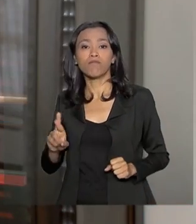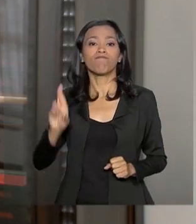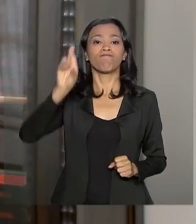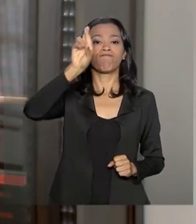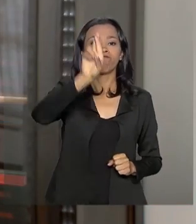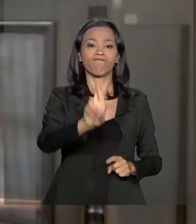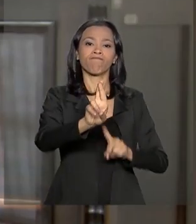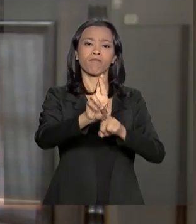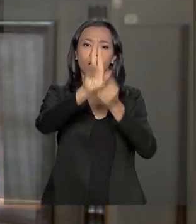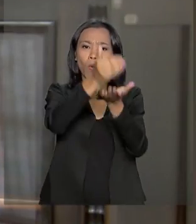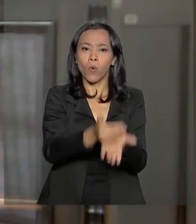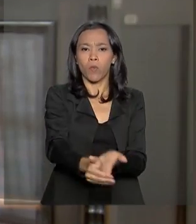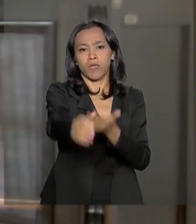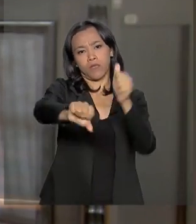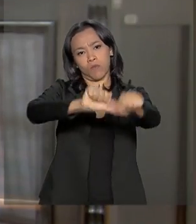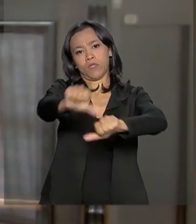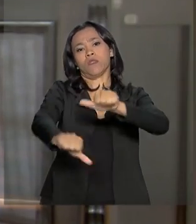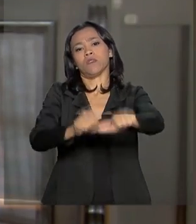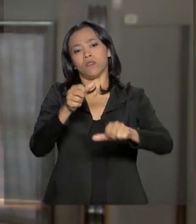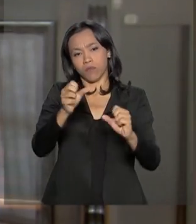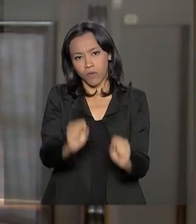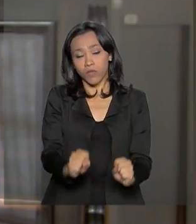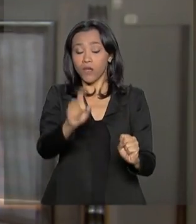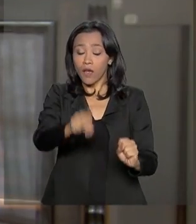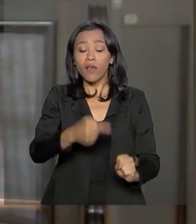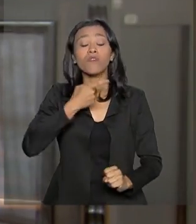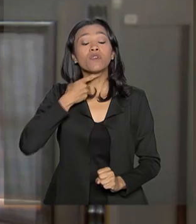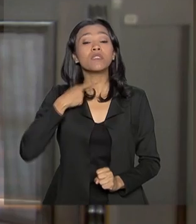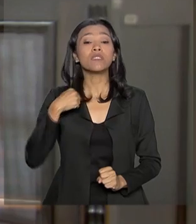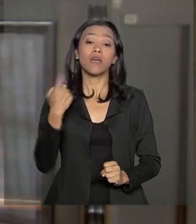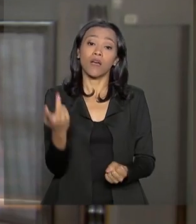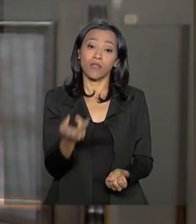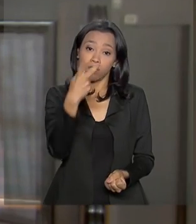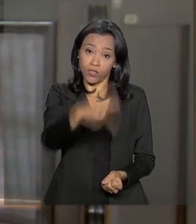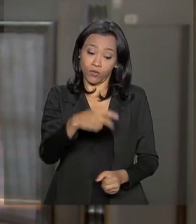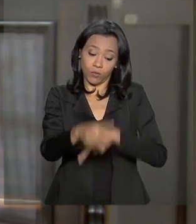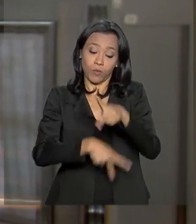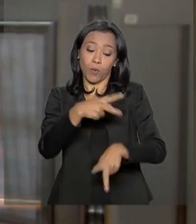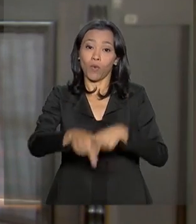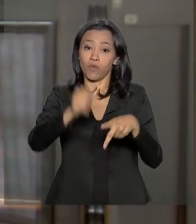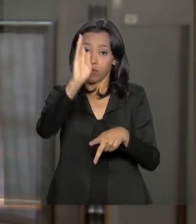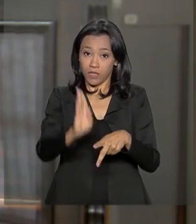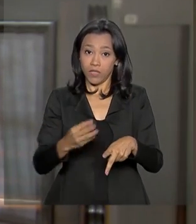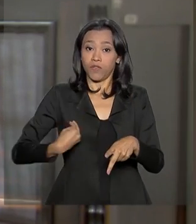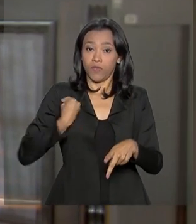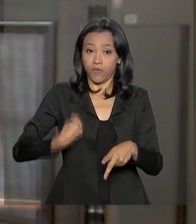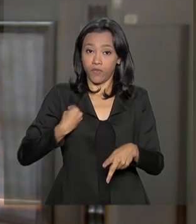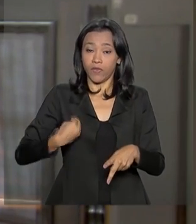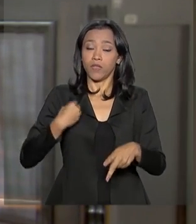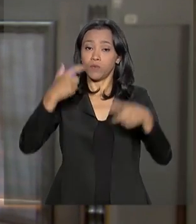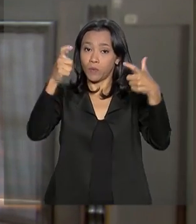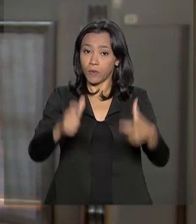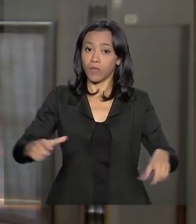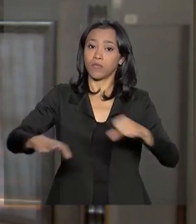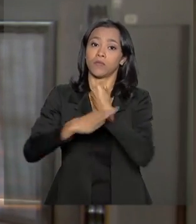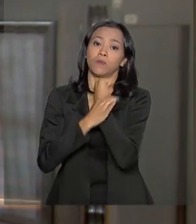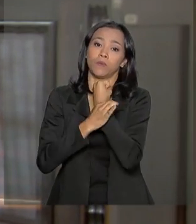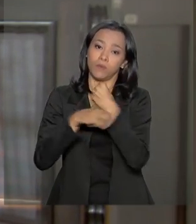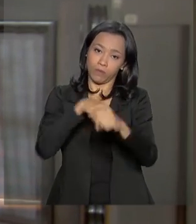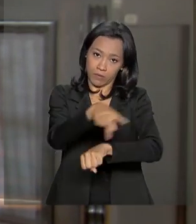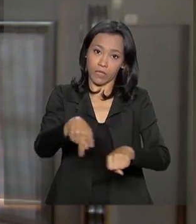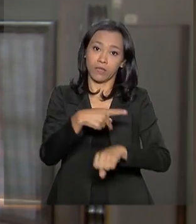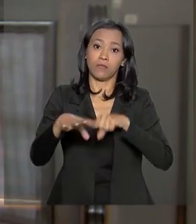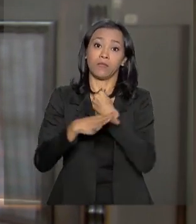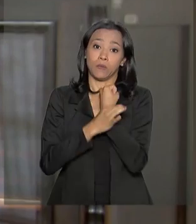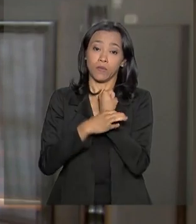processo de mudança, um desejo do brasileiro de que ele possa viver num país mais seguro. E é, portanto, o